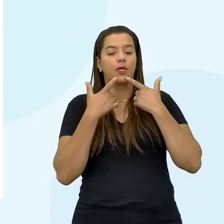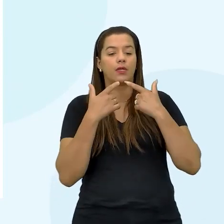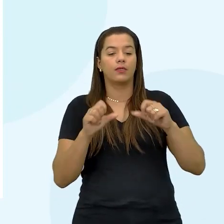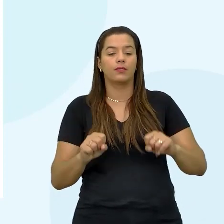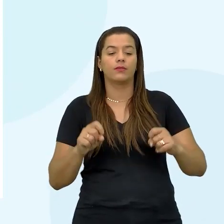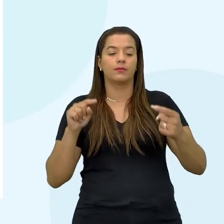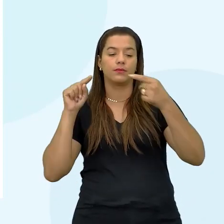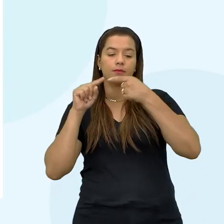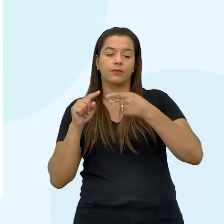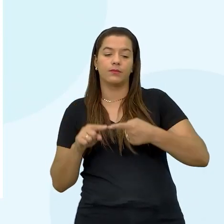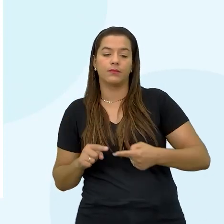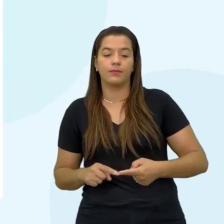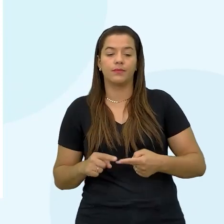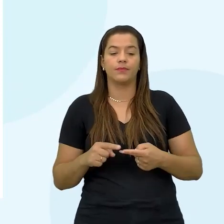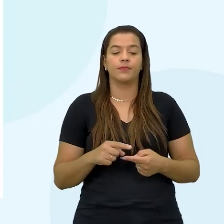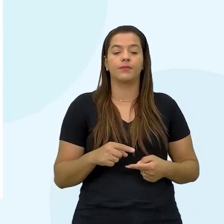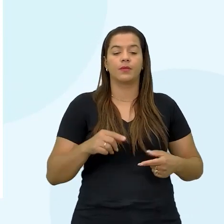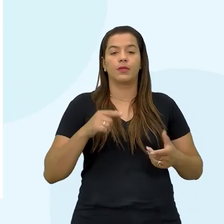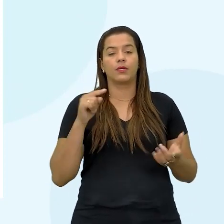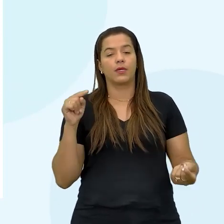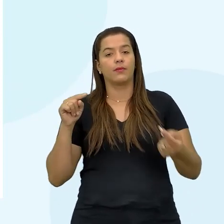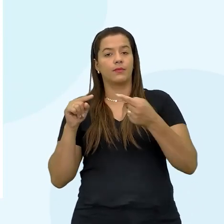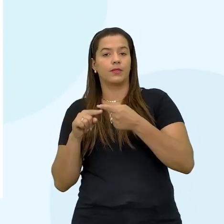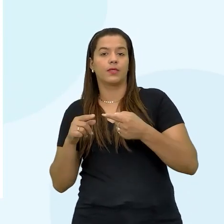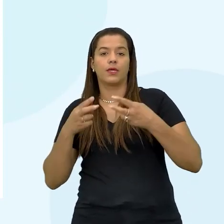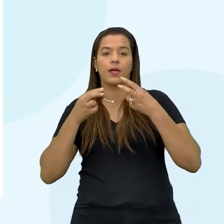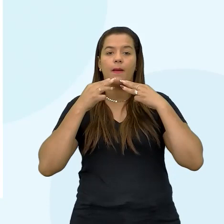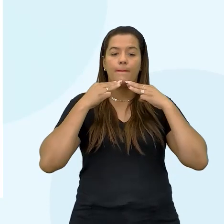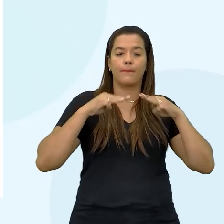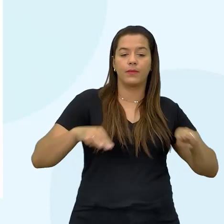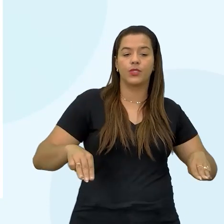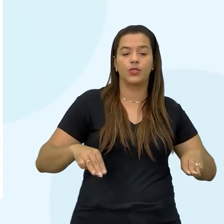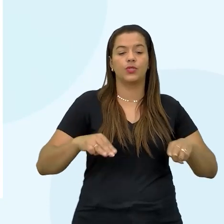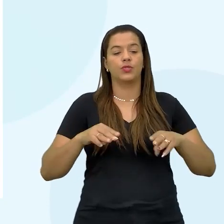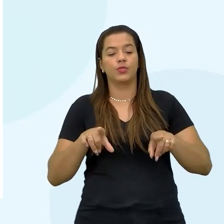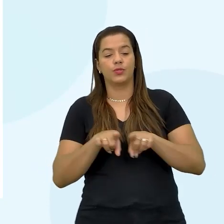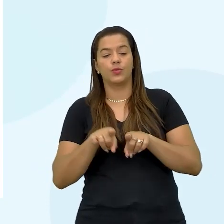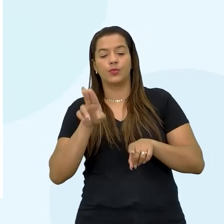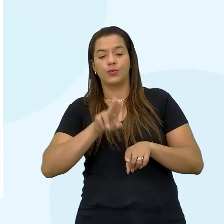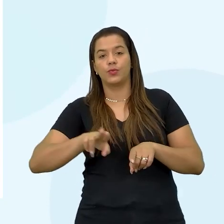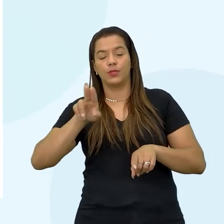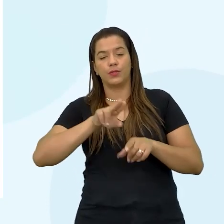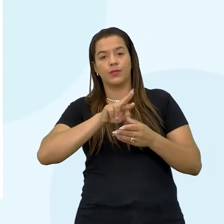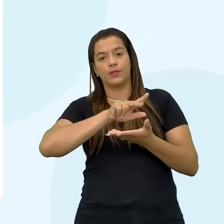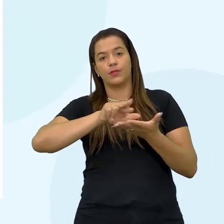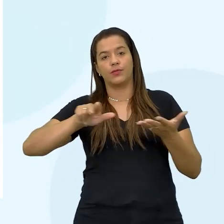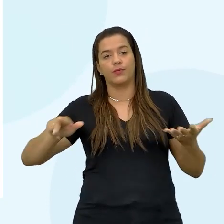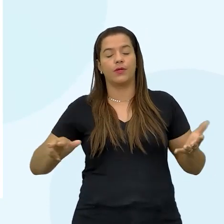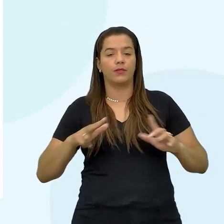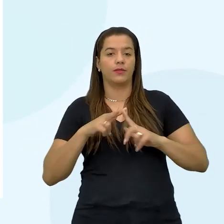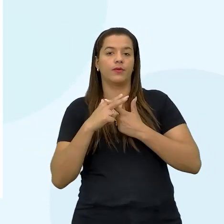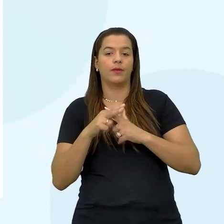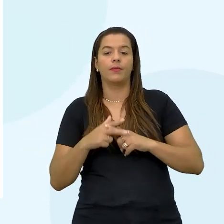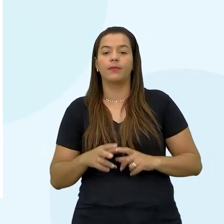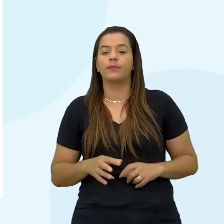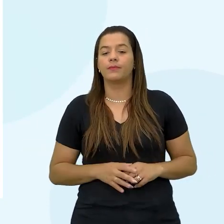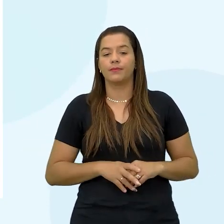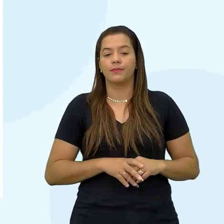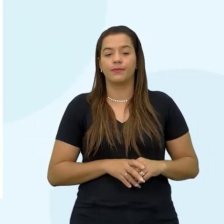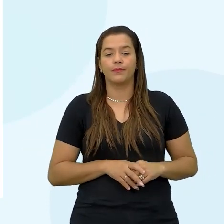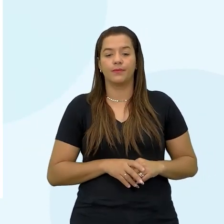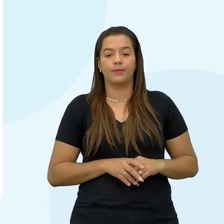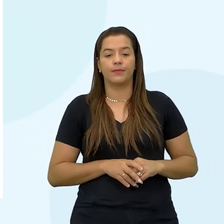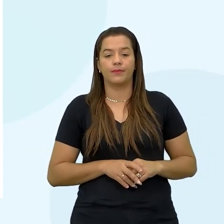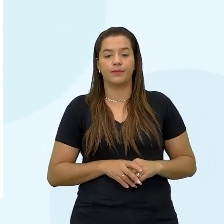linguagem veiculadas em diferentes mídias, utilizando diferentes ferramentas. Só